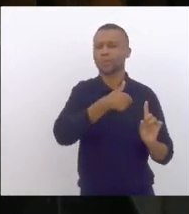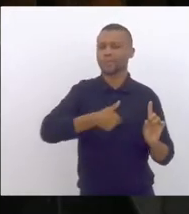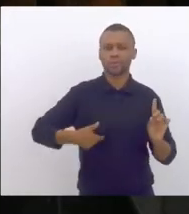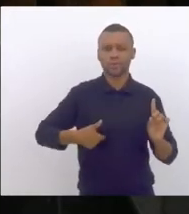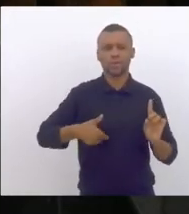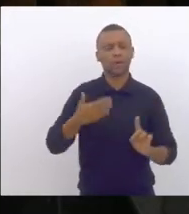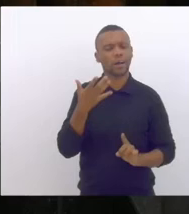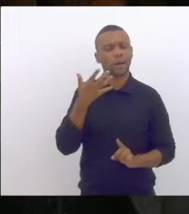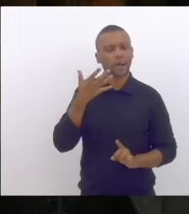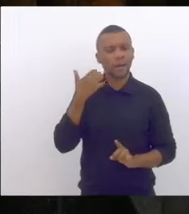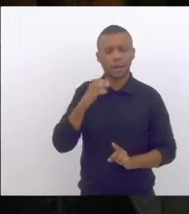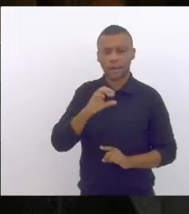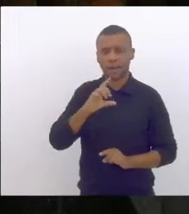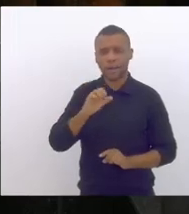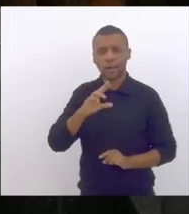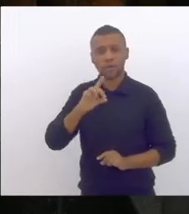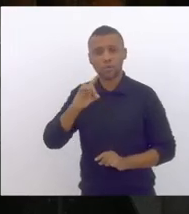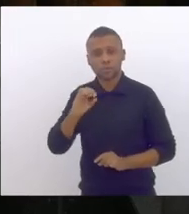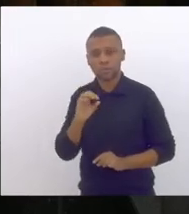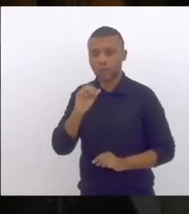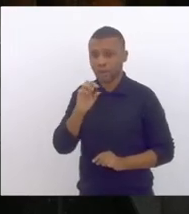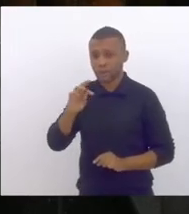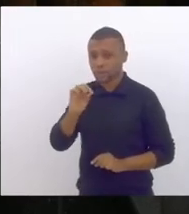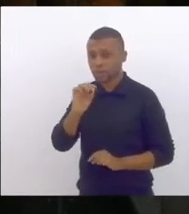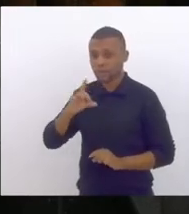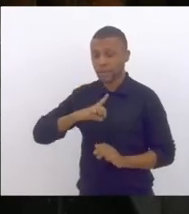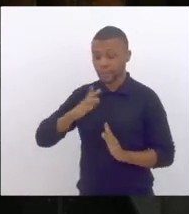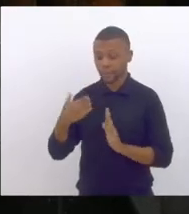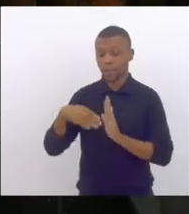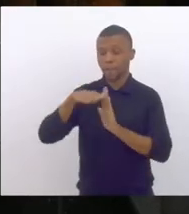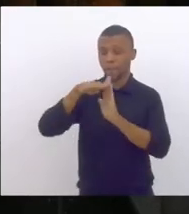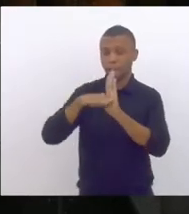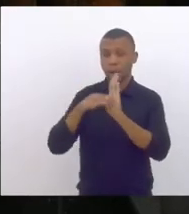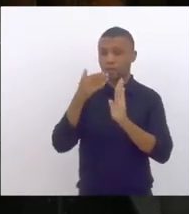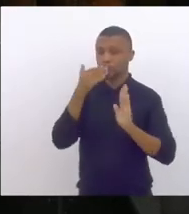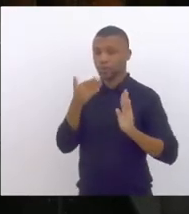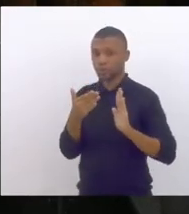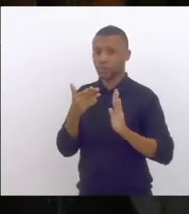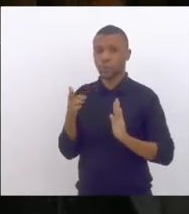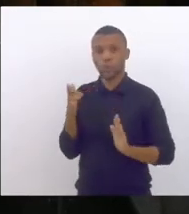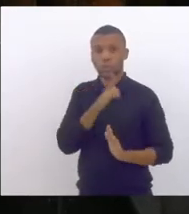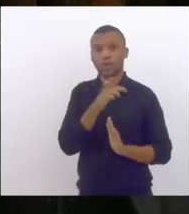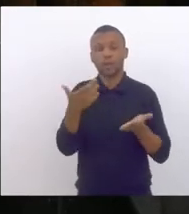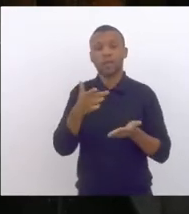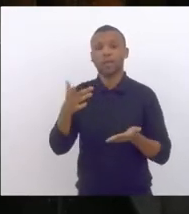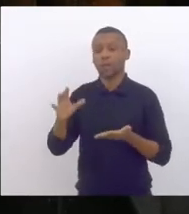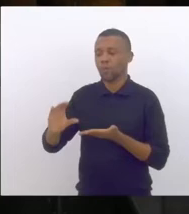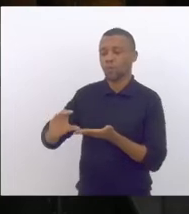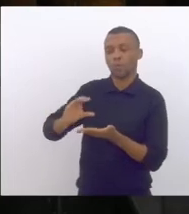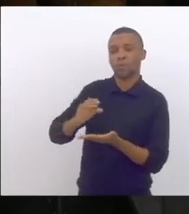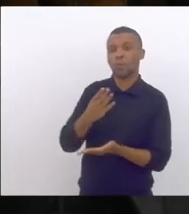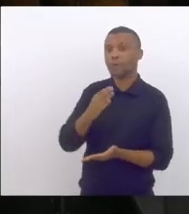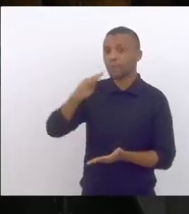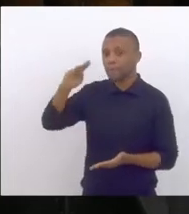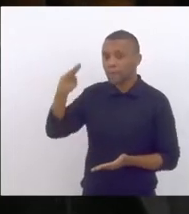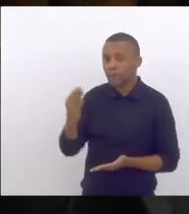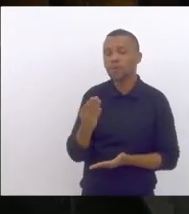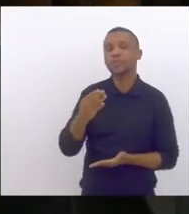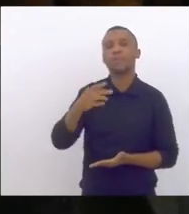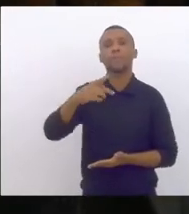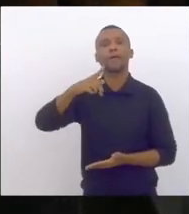coloca dentro de suas prioridades Quando consegue agora Deputado Municipal mais quatro bilhões de reais de participação especial